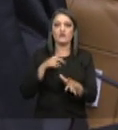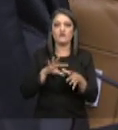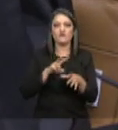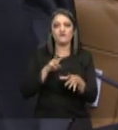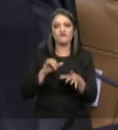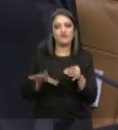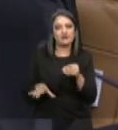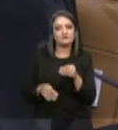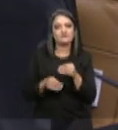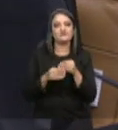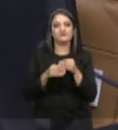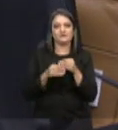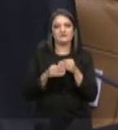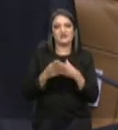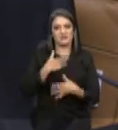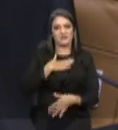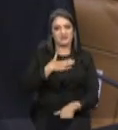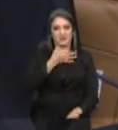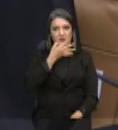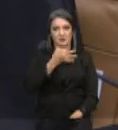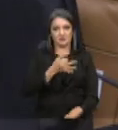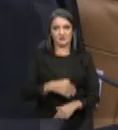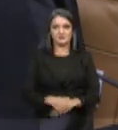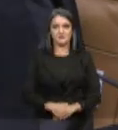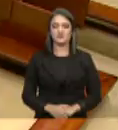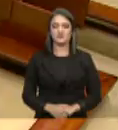a modo de uma nota pessoal